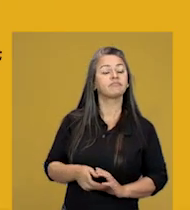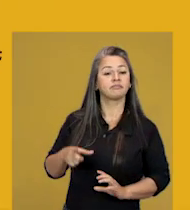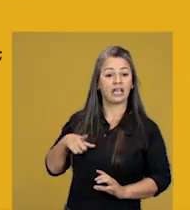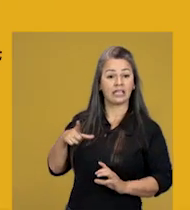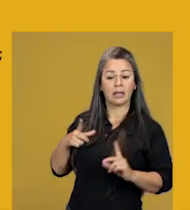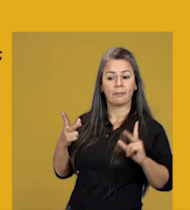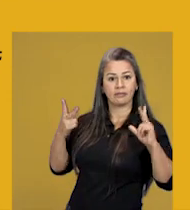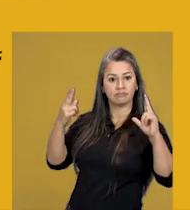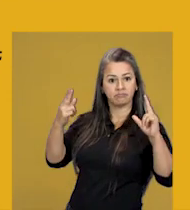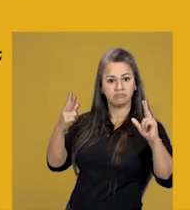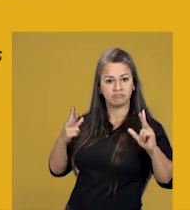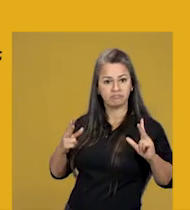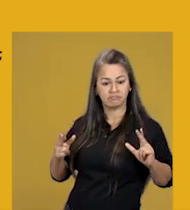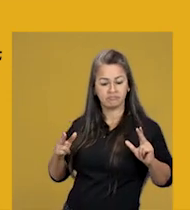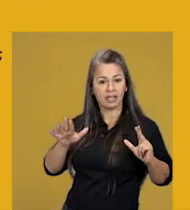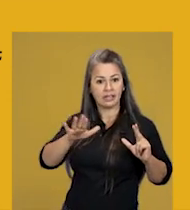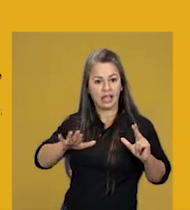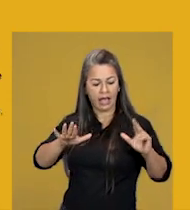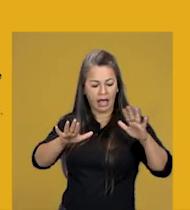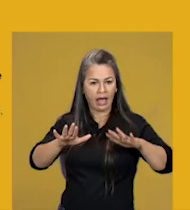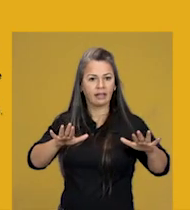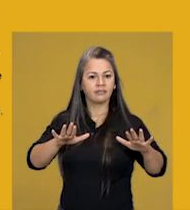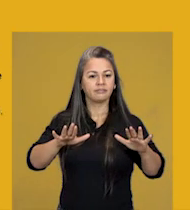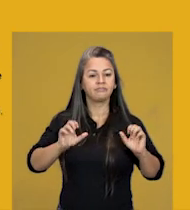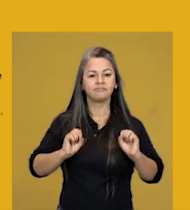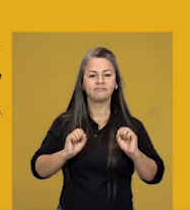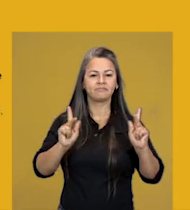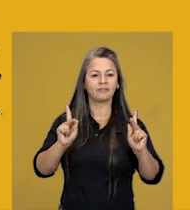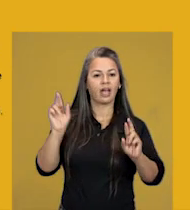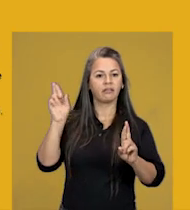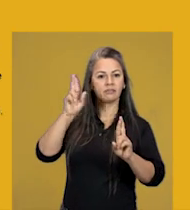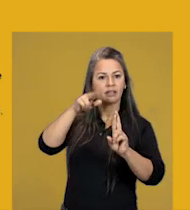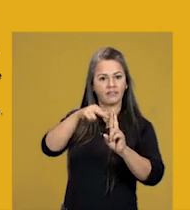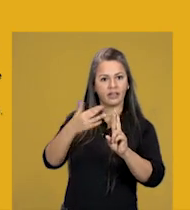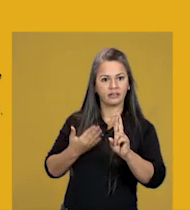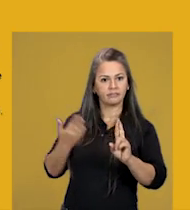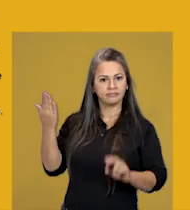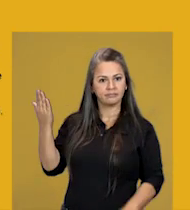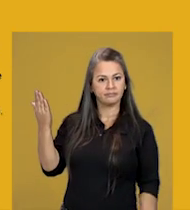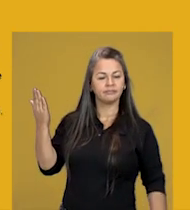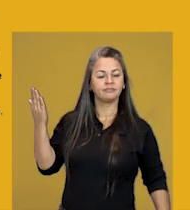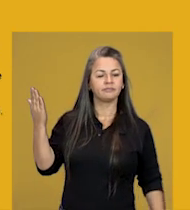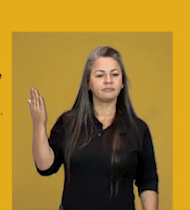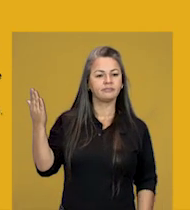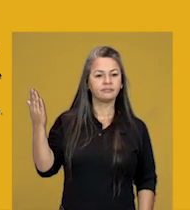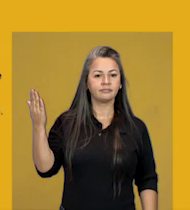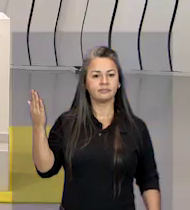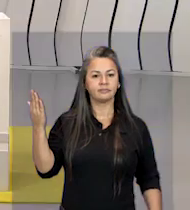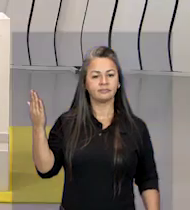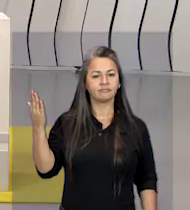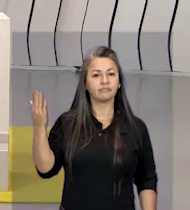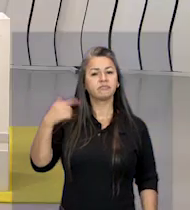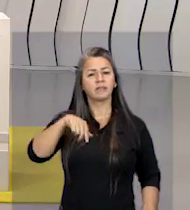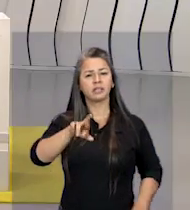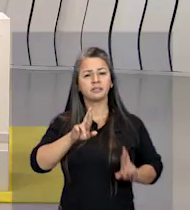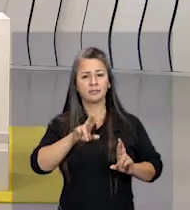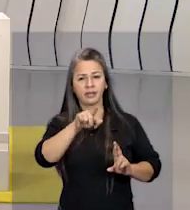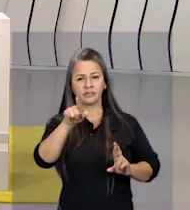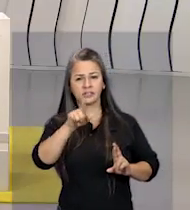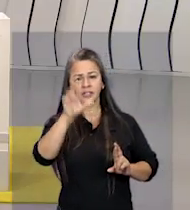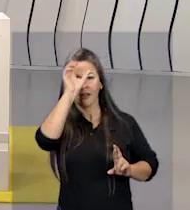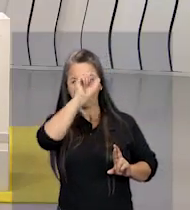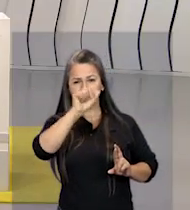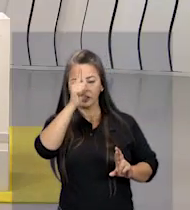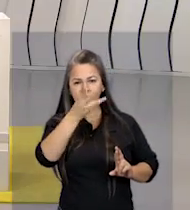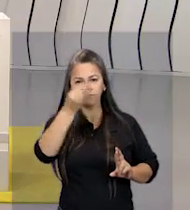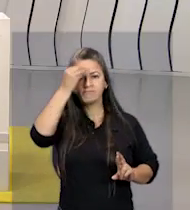áreas e entre os perímetros. Então, essa é a nossa aula de hoje, essas são as nossas referências bibliográficas. Espero que você tenha aprendido o